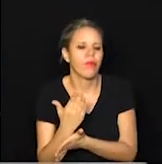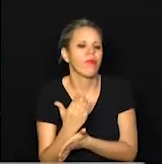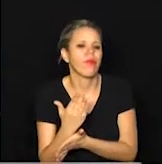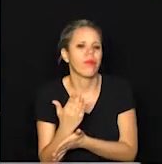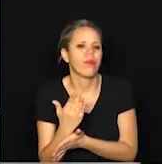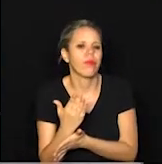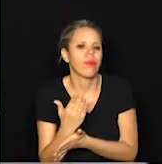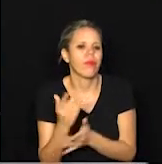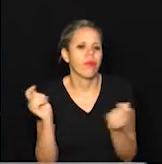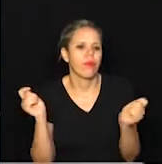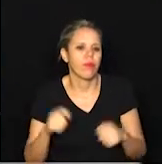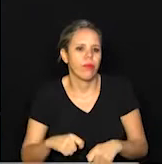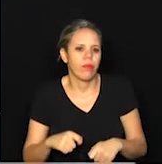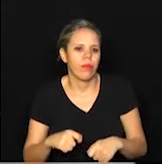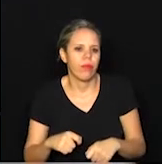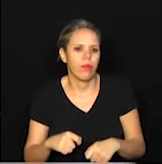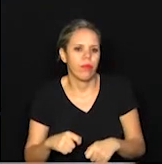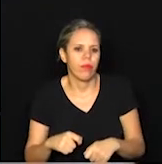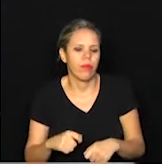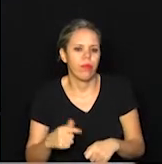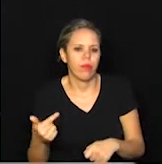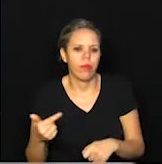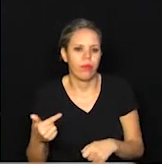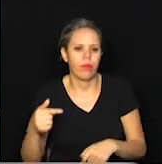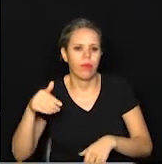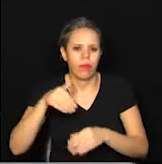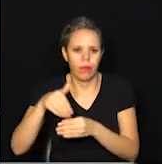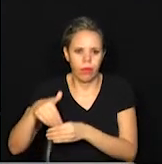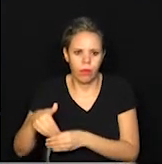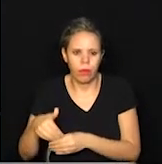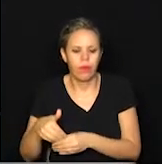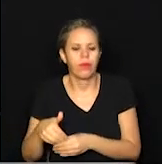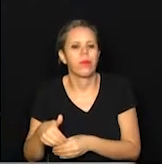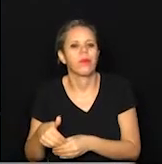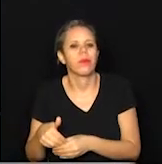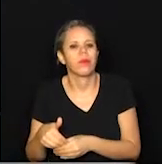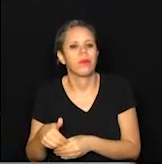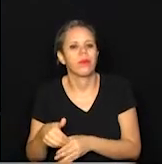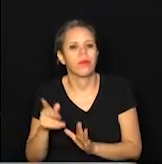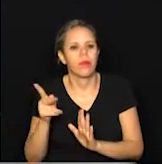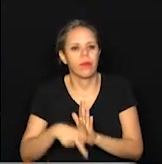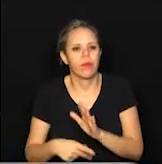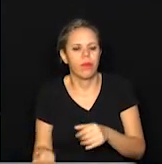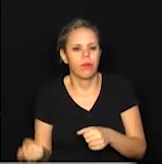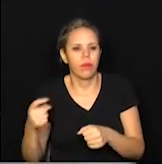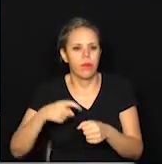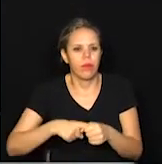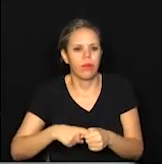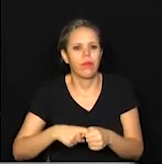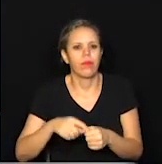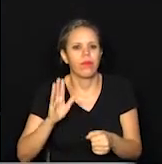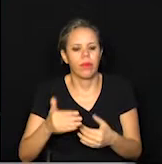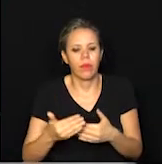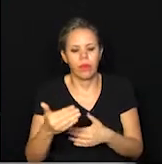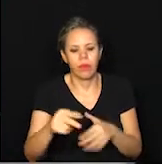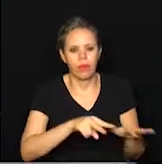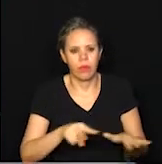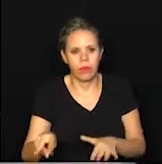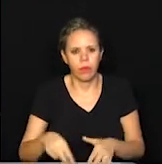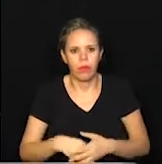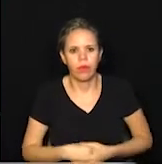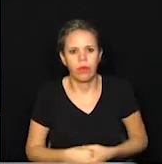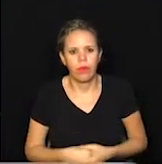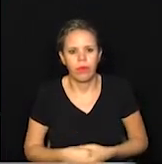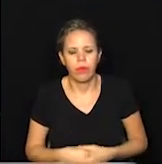da possível aprovação ou não em segunda votação. Estava previsto para que esse projeto voltasse à pauta já na semana que vem, mas